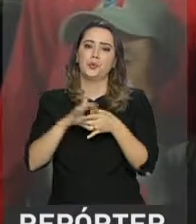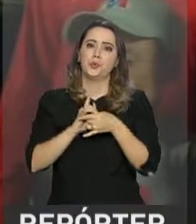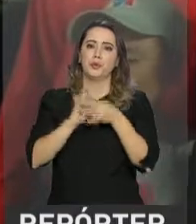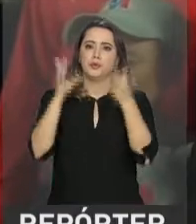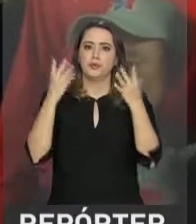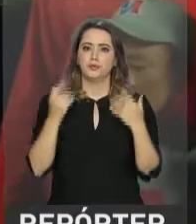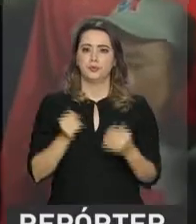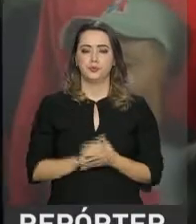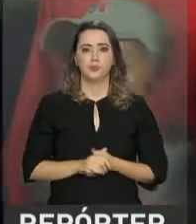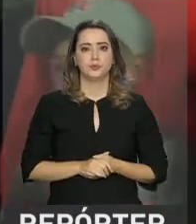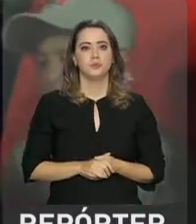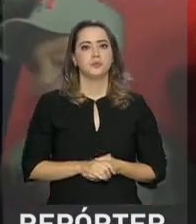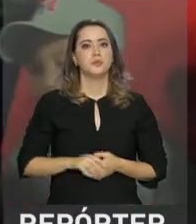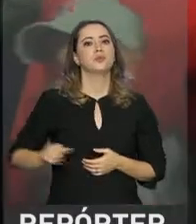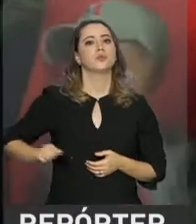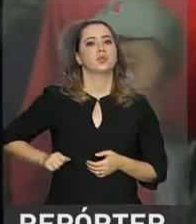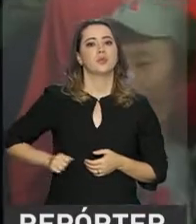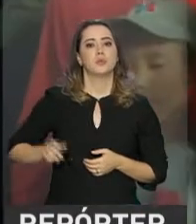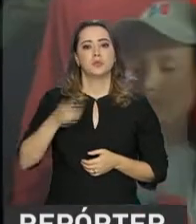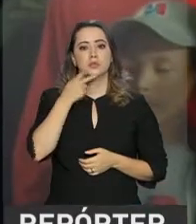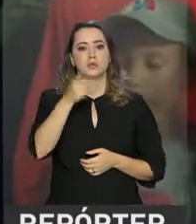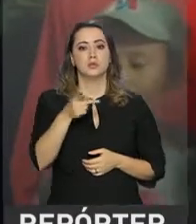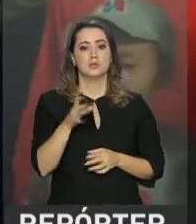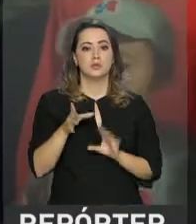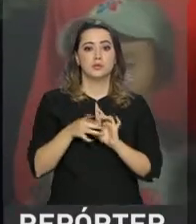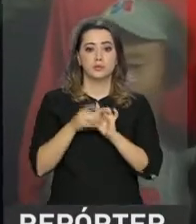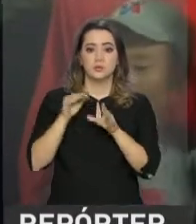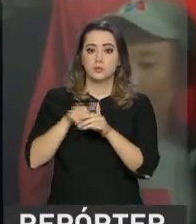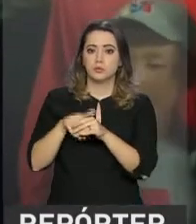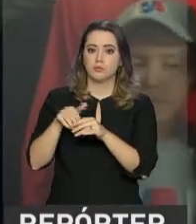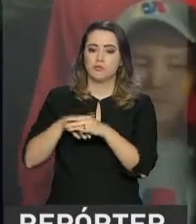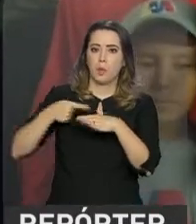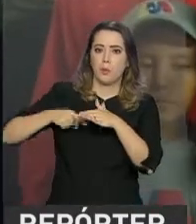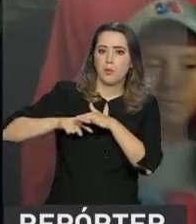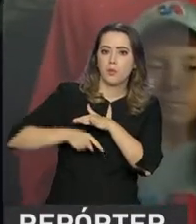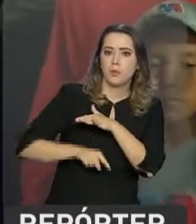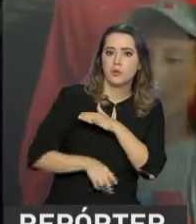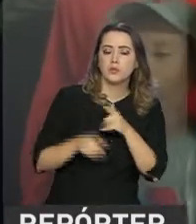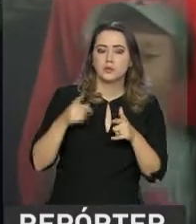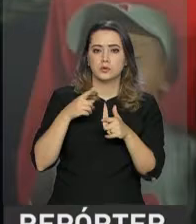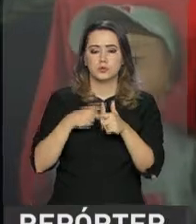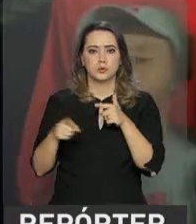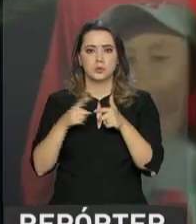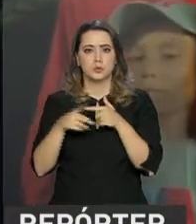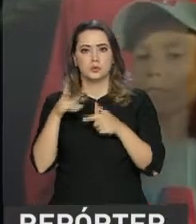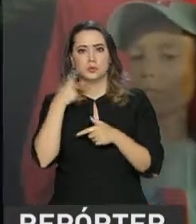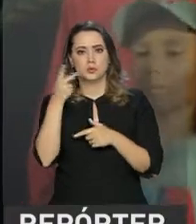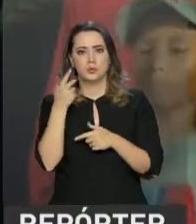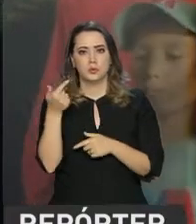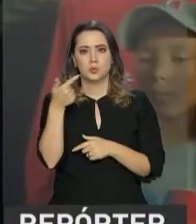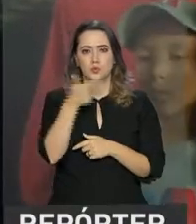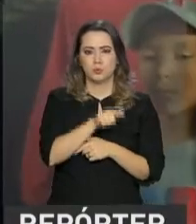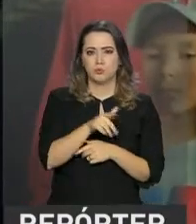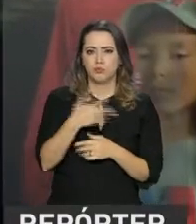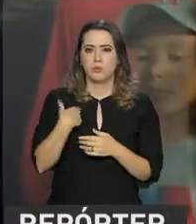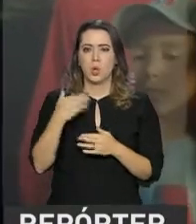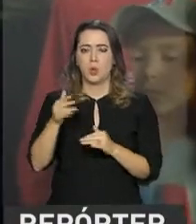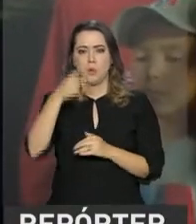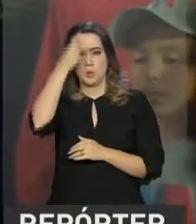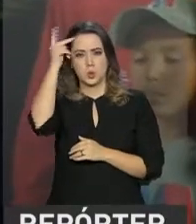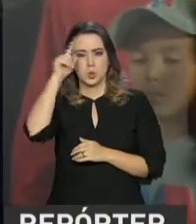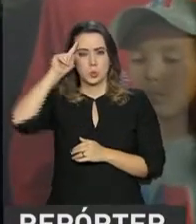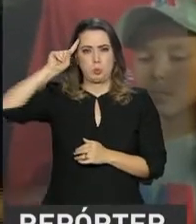independente o itamaraty afirma que as eleições aprofundam a crise política no país reforça o caráter autoritário